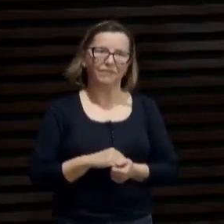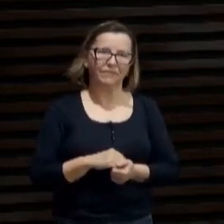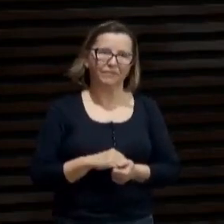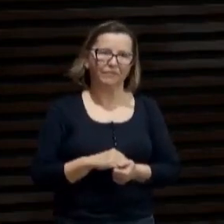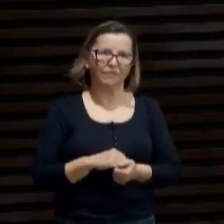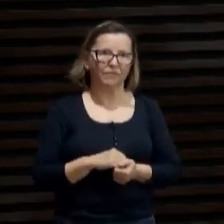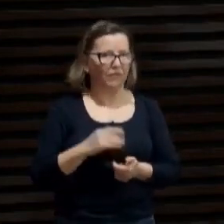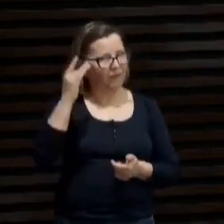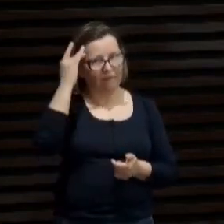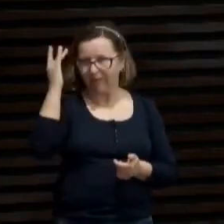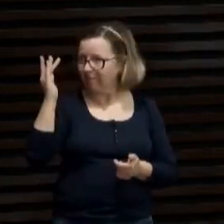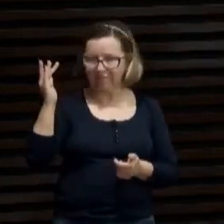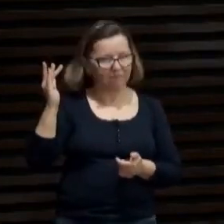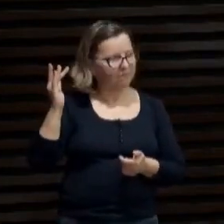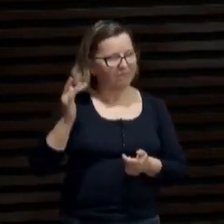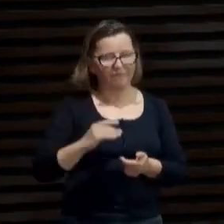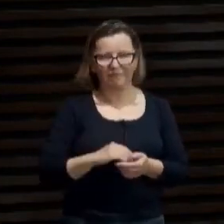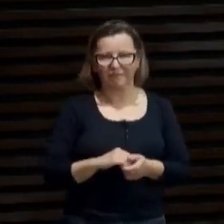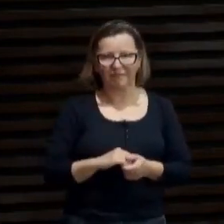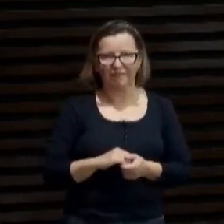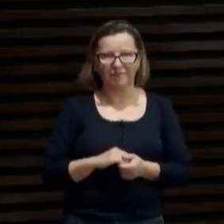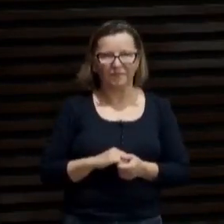Não vai ser fácil.